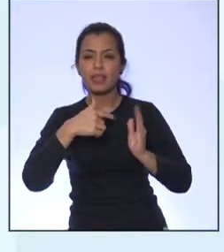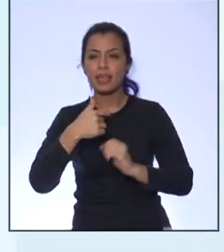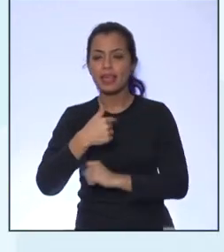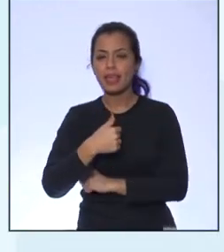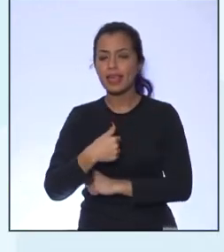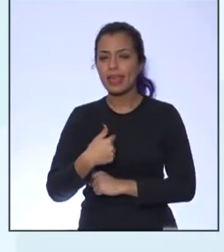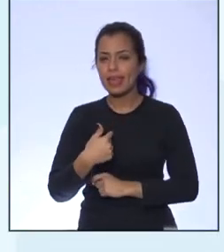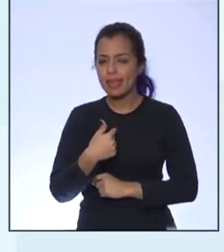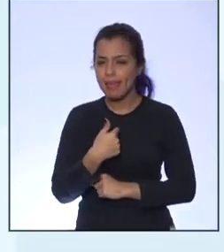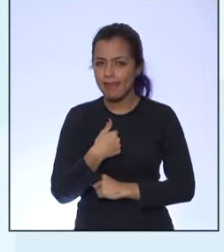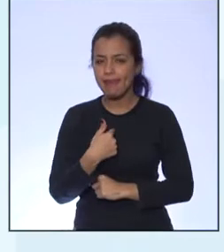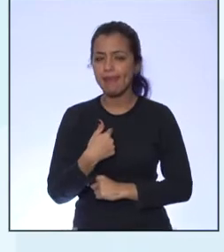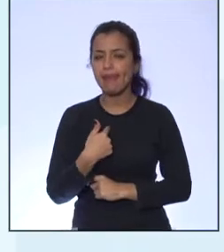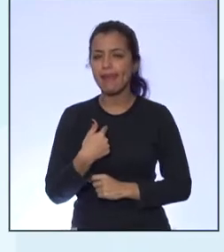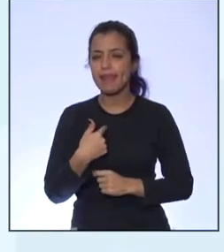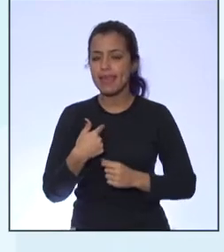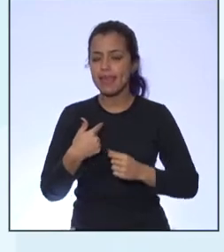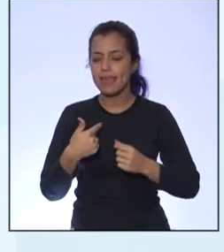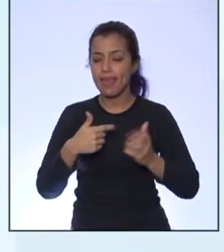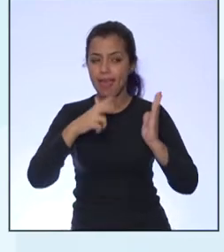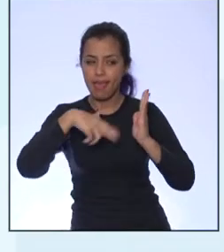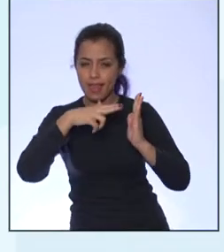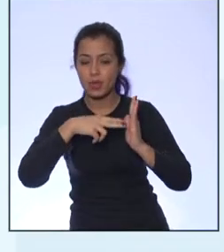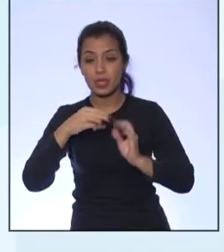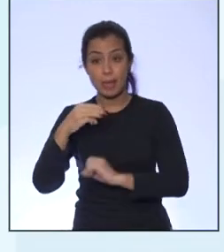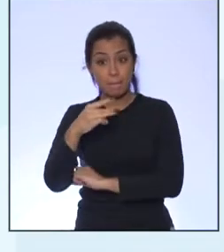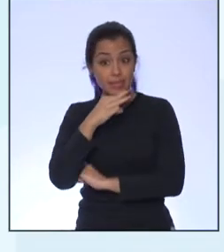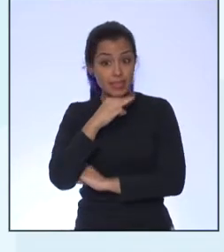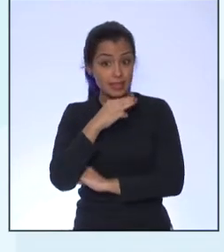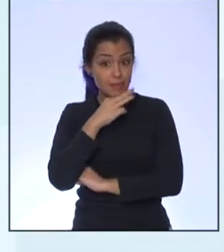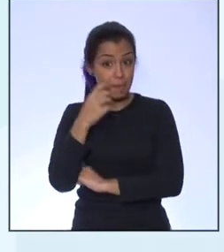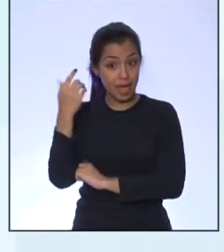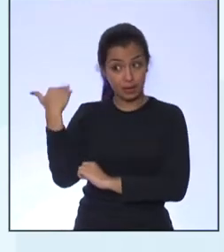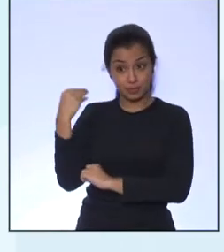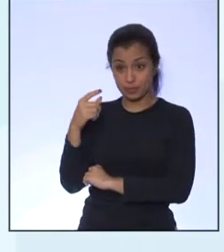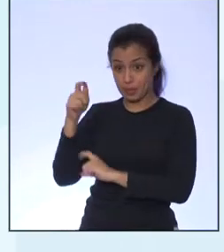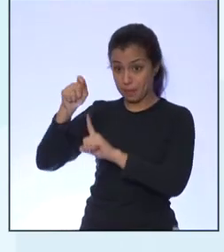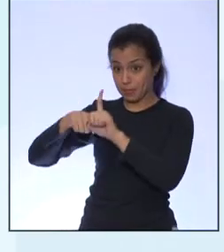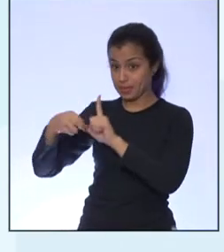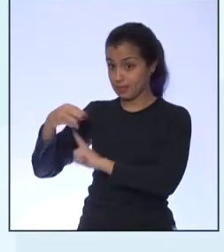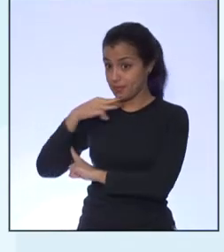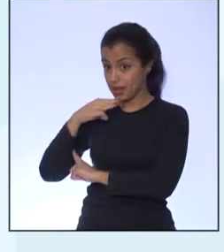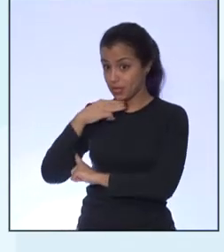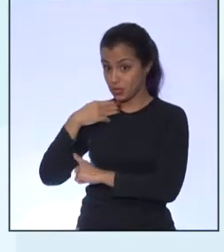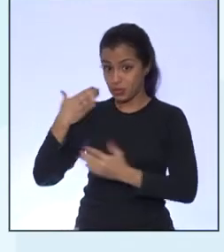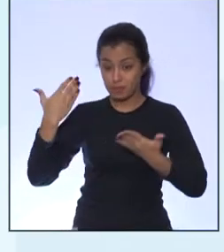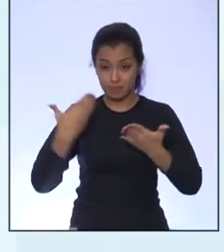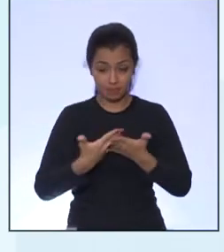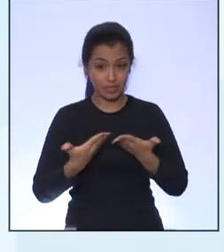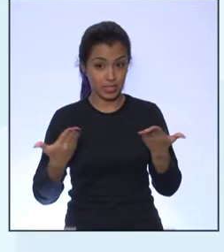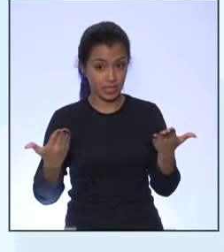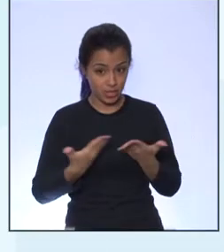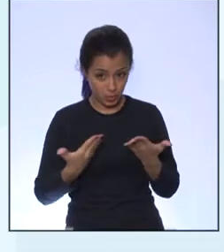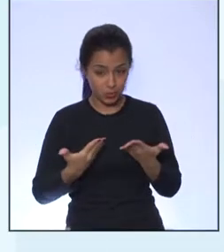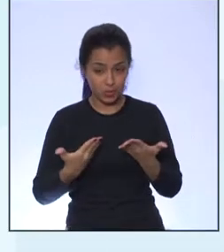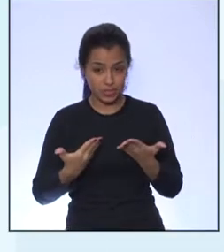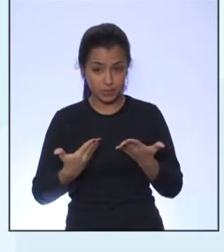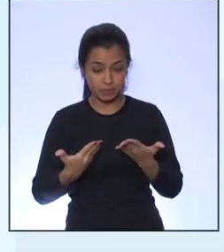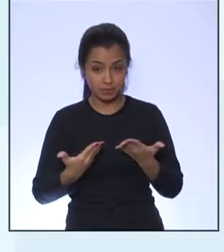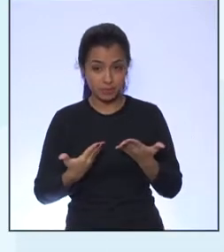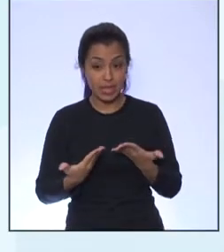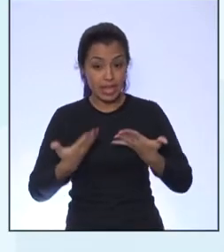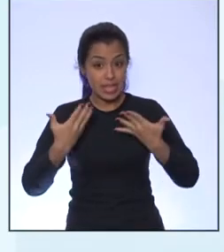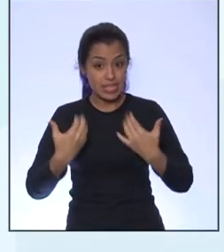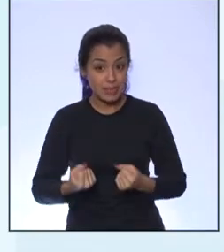da Coursera, ela disse que de março para cá ela recebeu 17 mil consultas de faculdades